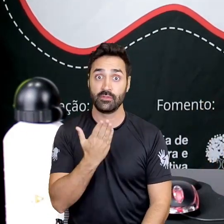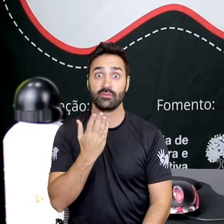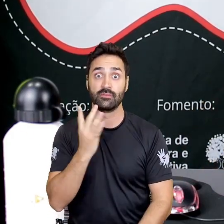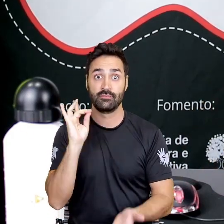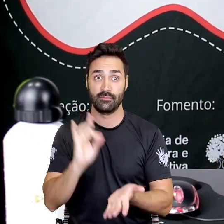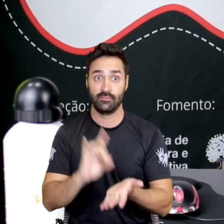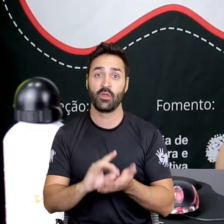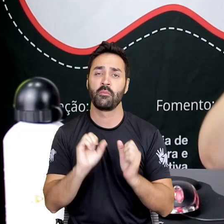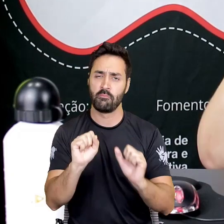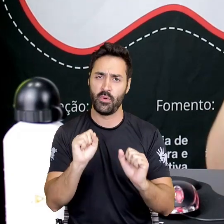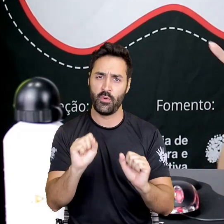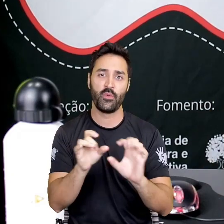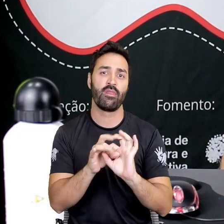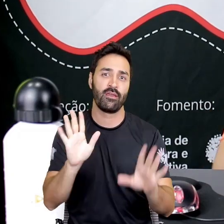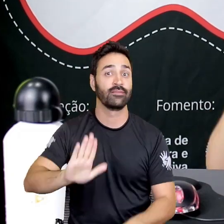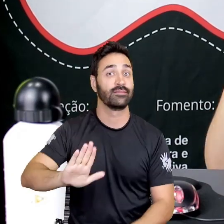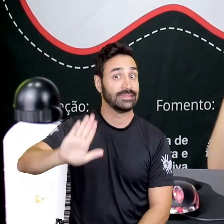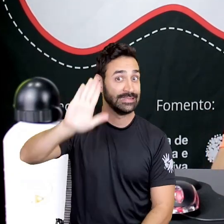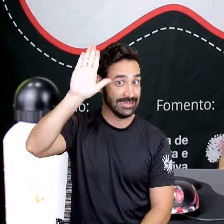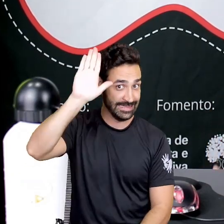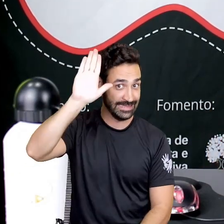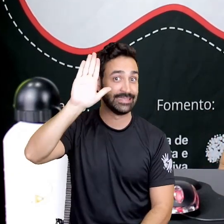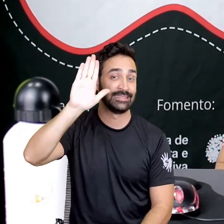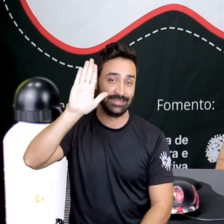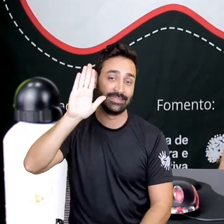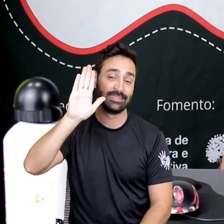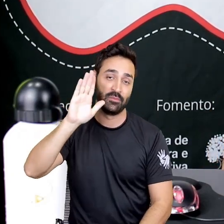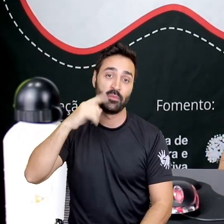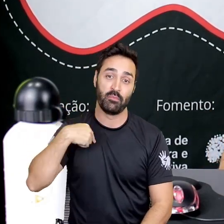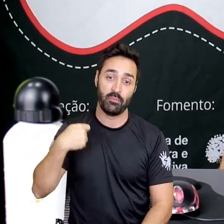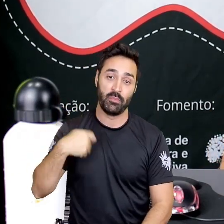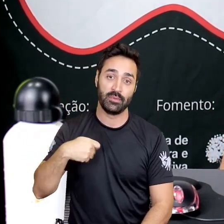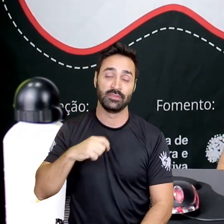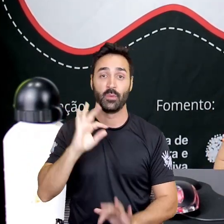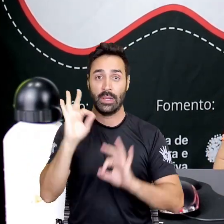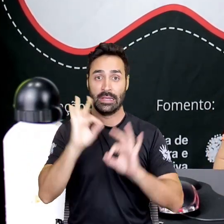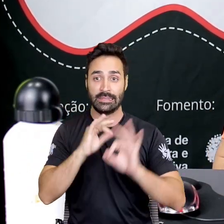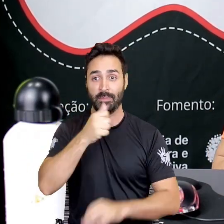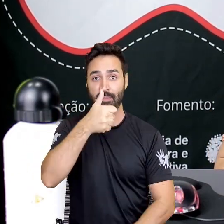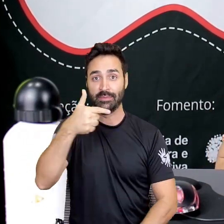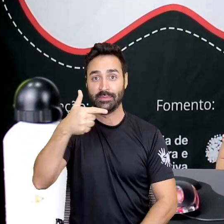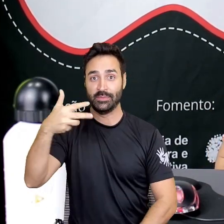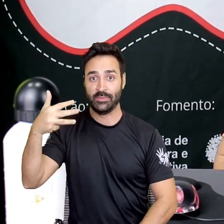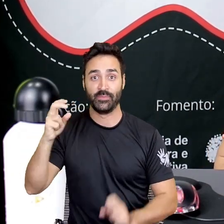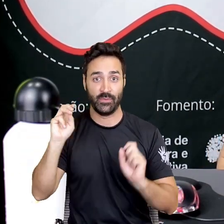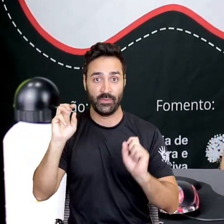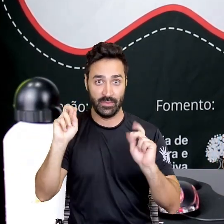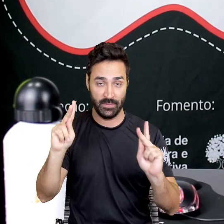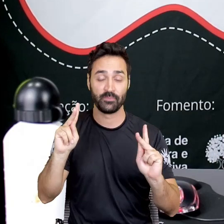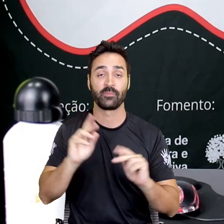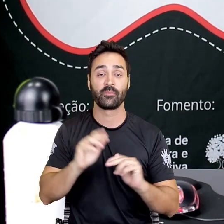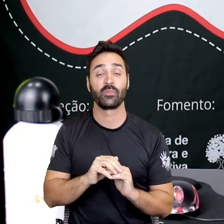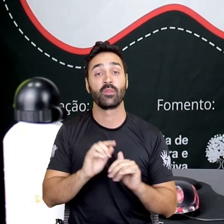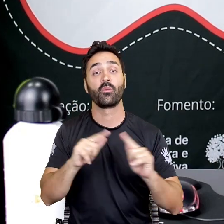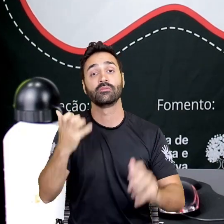o microfone ou levantem a mãozinha para a gente botar uma ordem, tá? E eu quero saber o